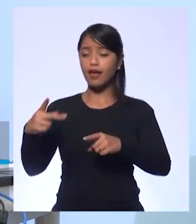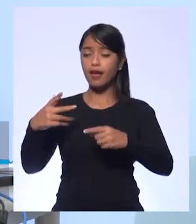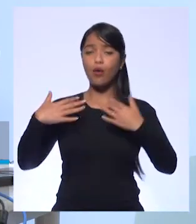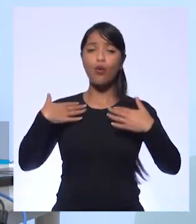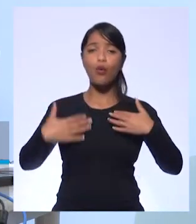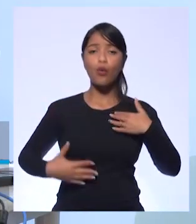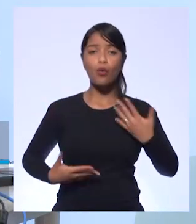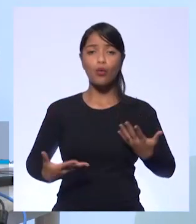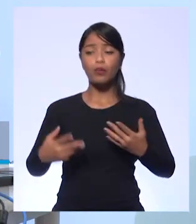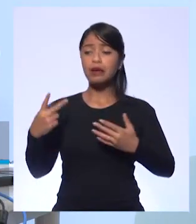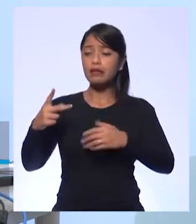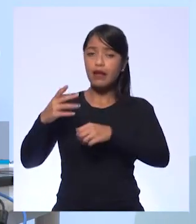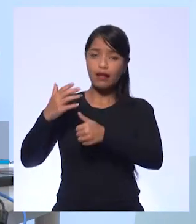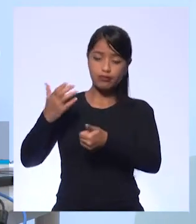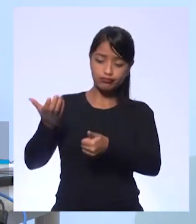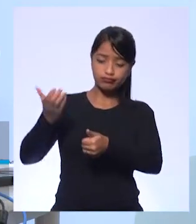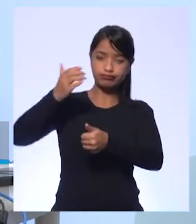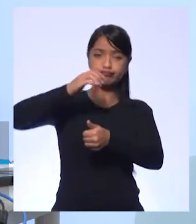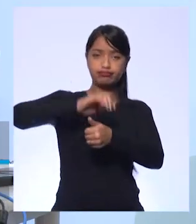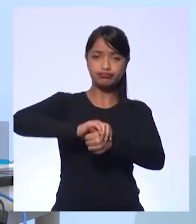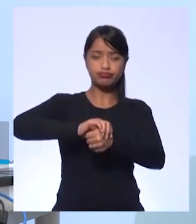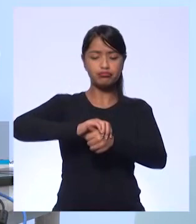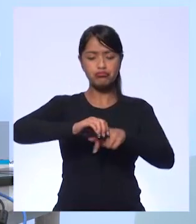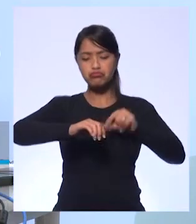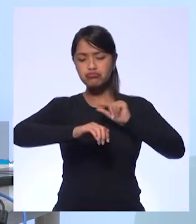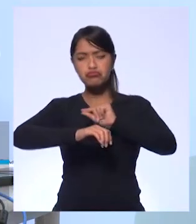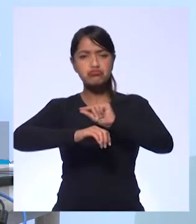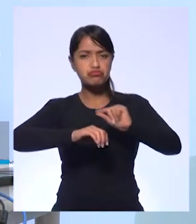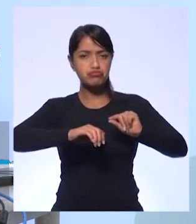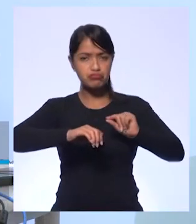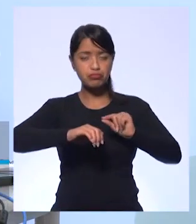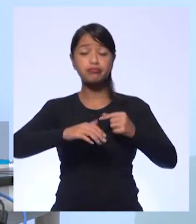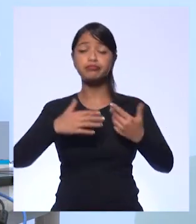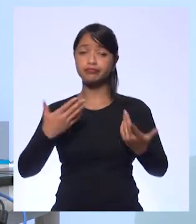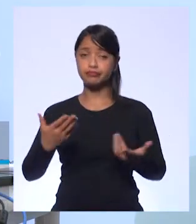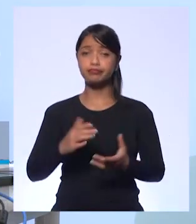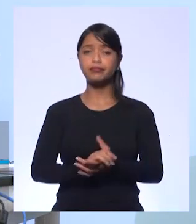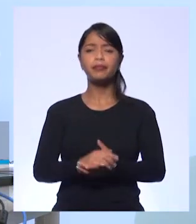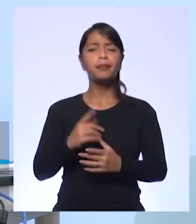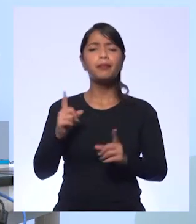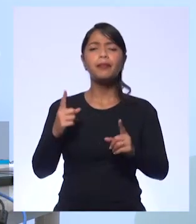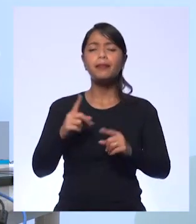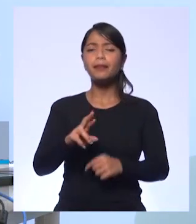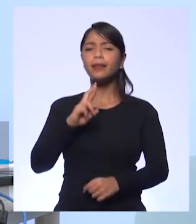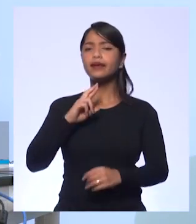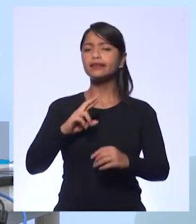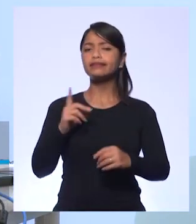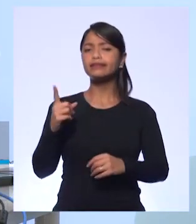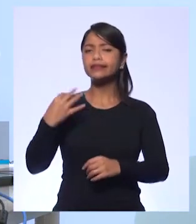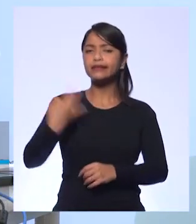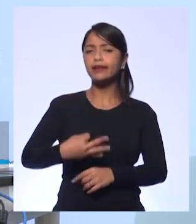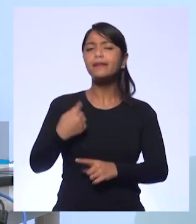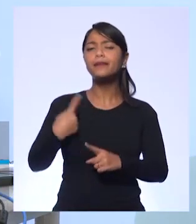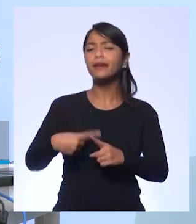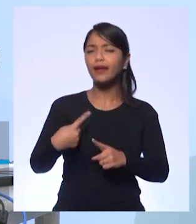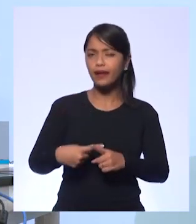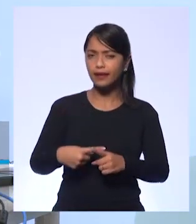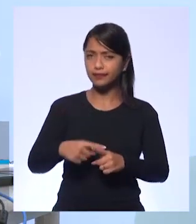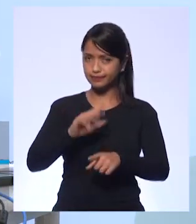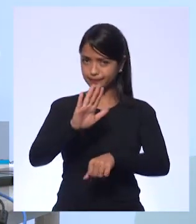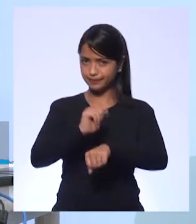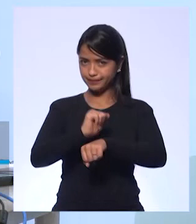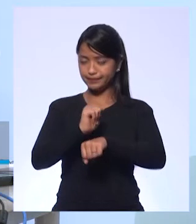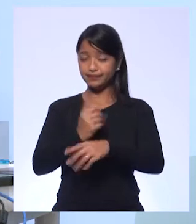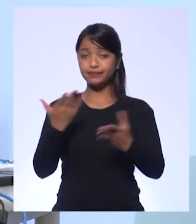A gente vai aprofundando isso, mas antes a gente ainda vai levantando questões aí, hipóteses, lembra? Então joga a questão 2 na tela, por